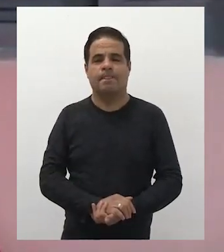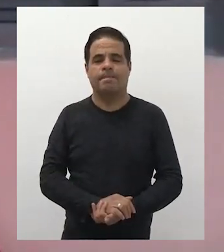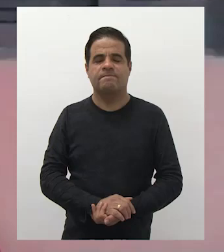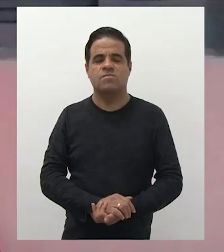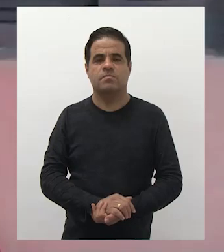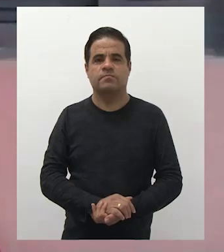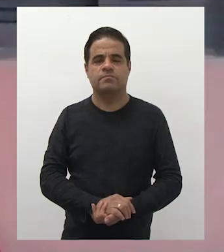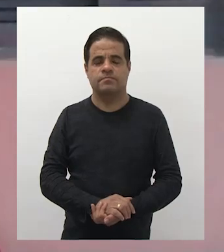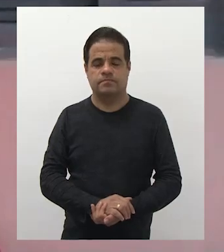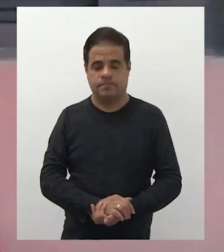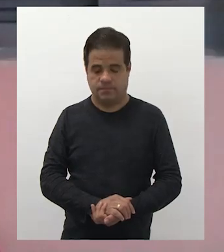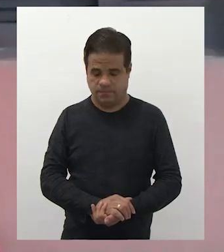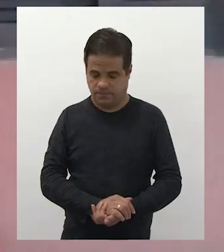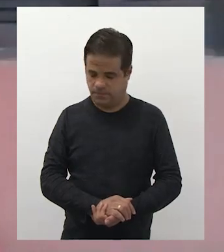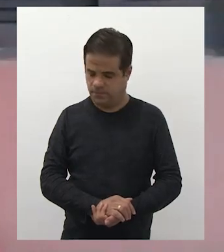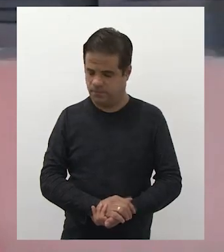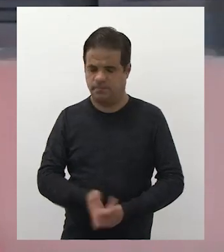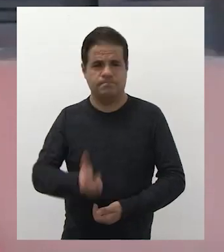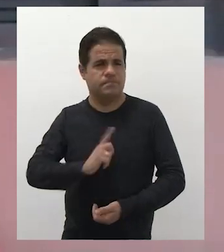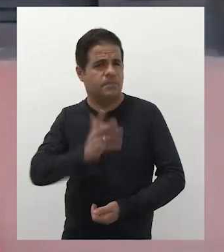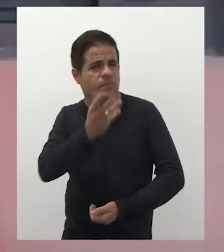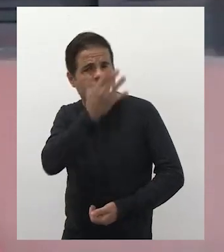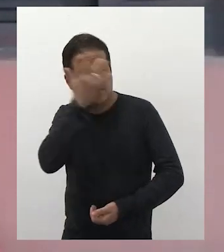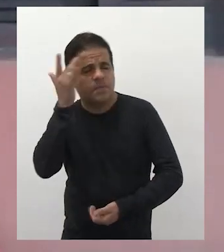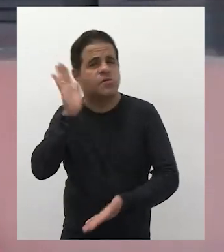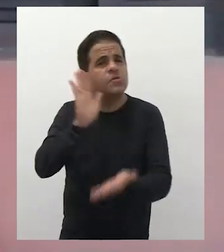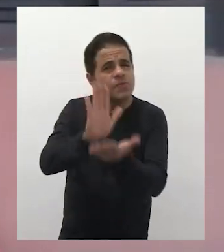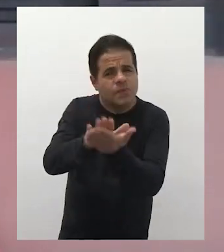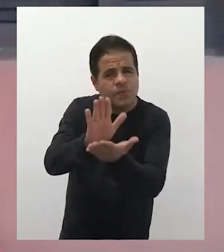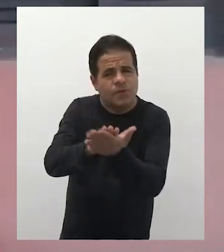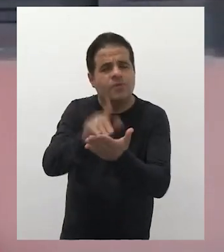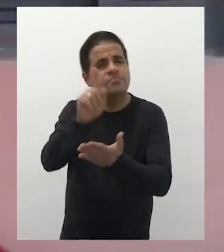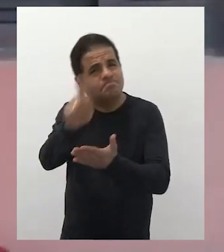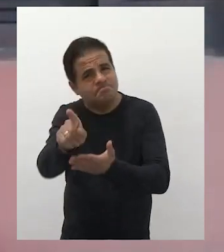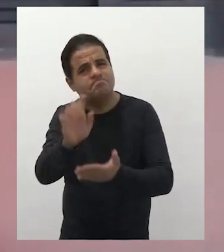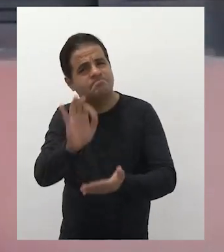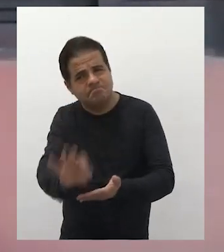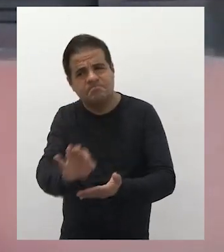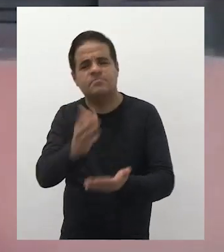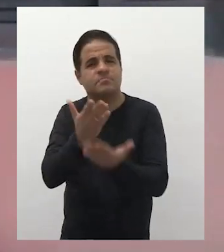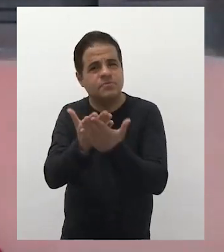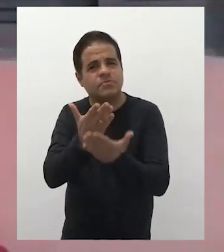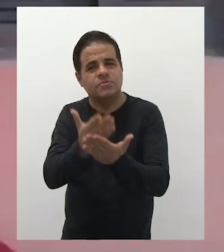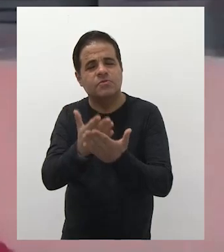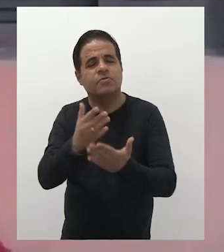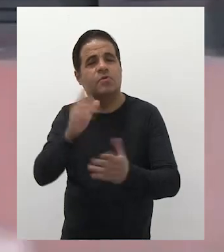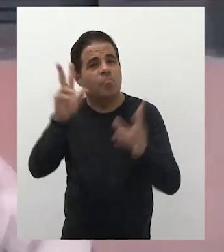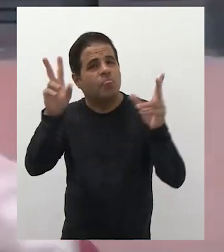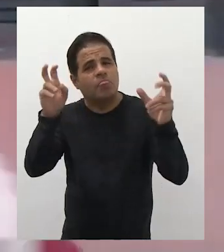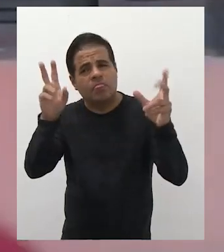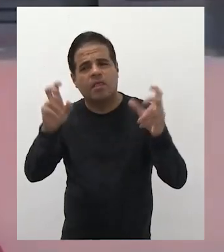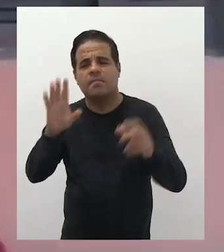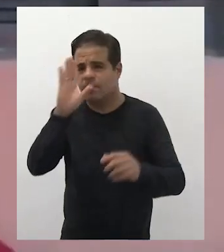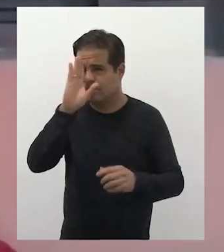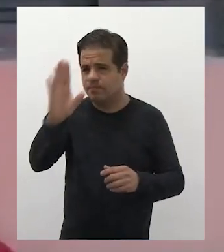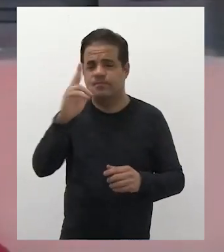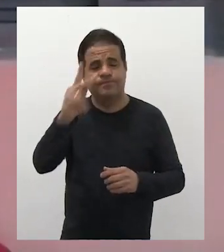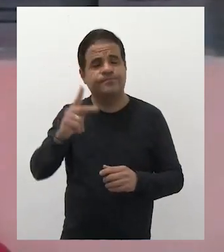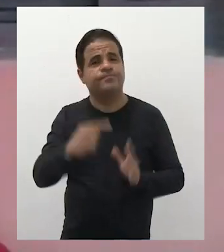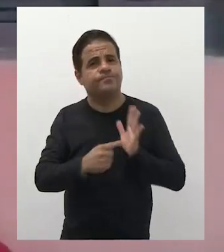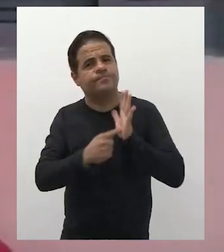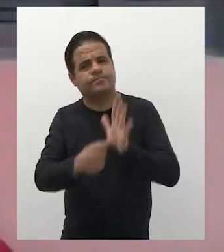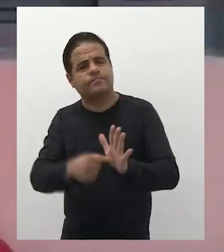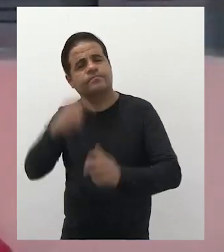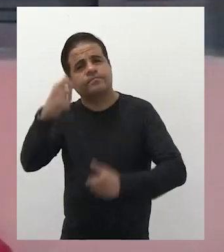Temos muitas pessoas elogiando aqui, né, a escuta do tema e principalmente da sua